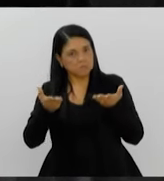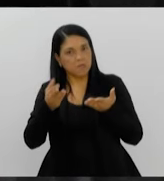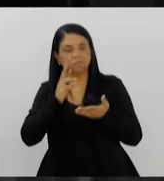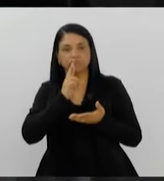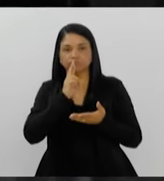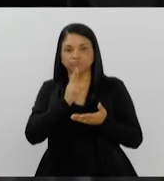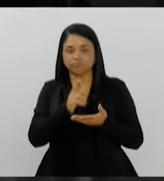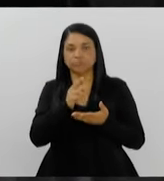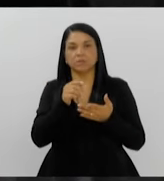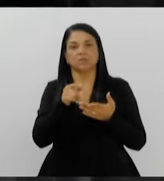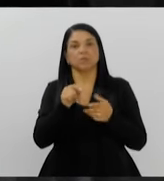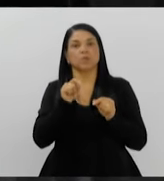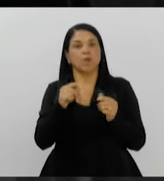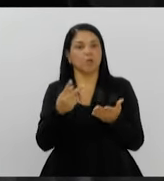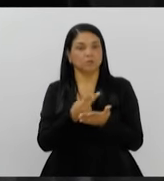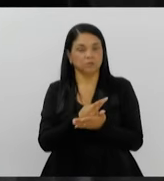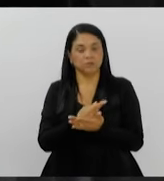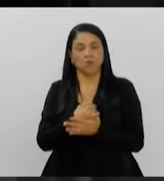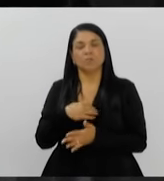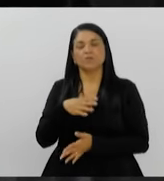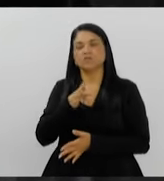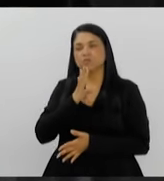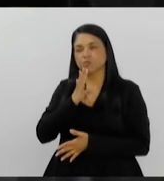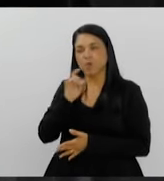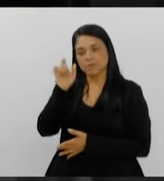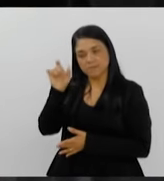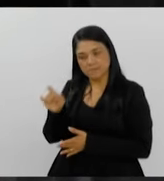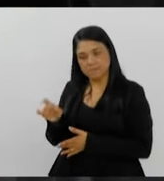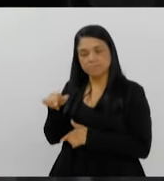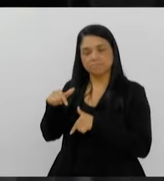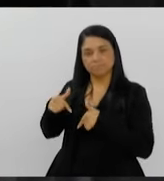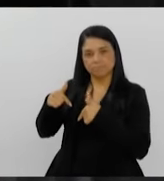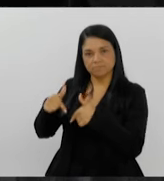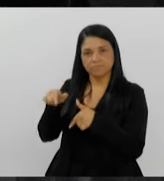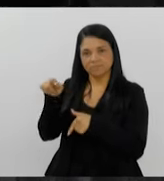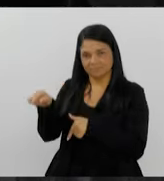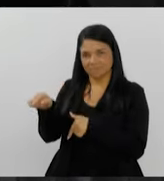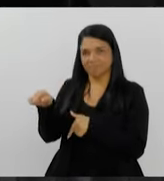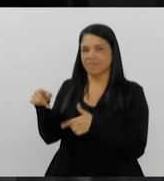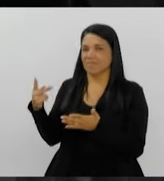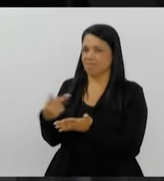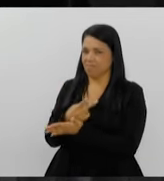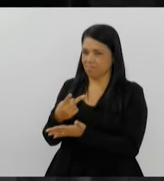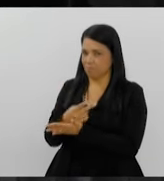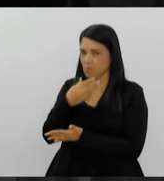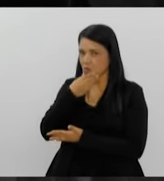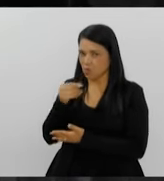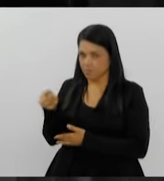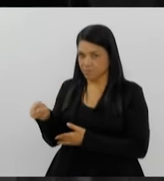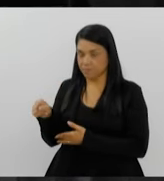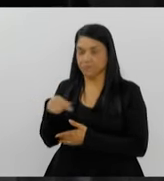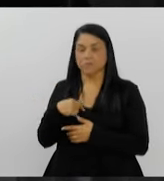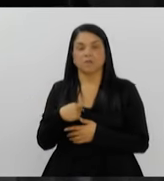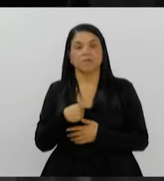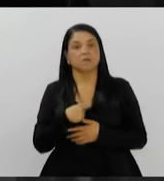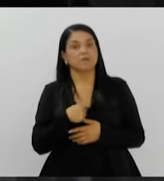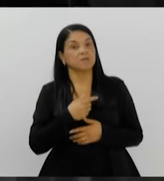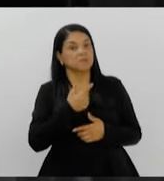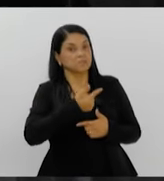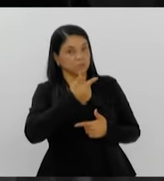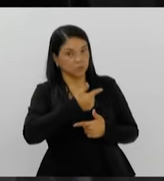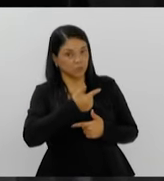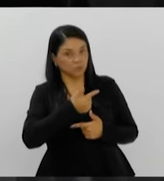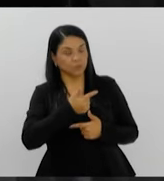dos fatos primeiro porque já conhecem a atitude canal e o modos operantes desse sujeito segundo porque